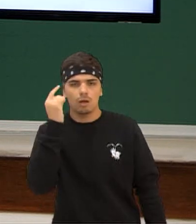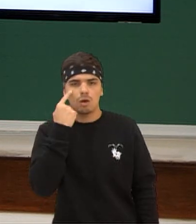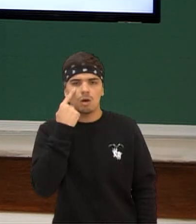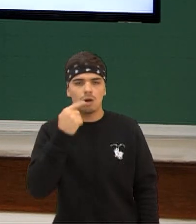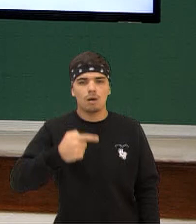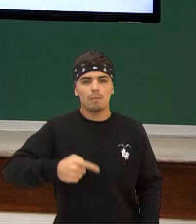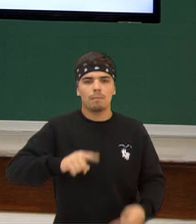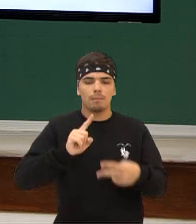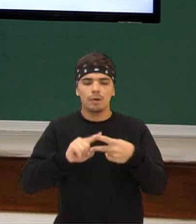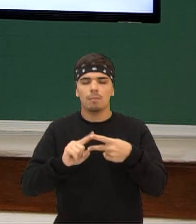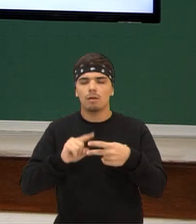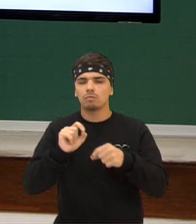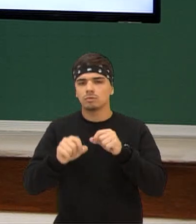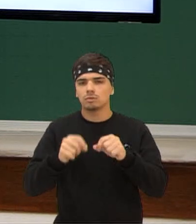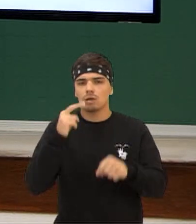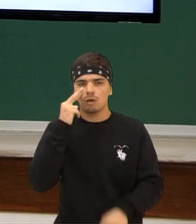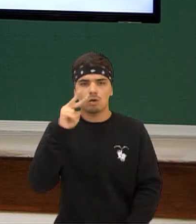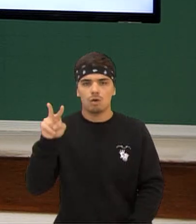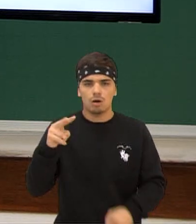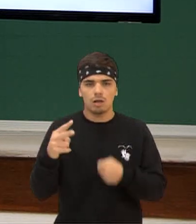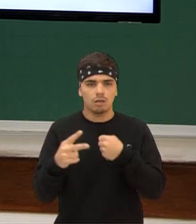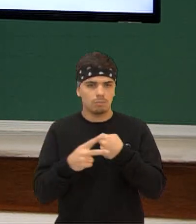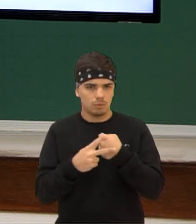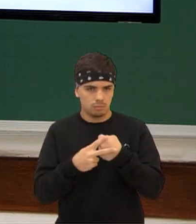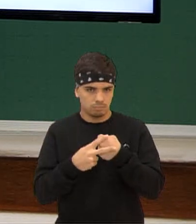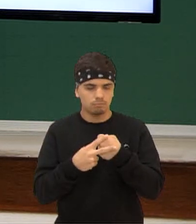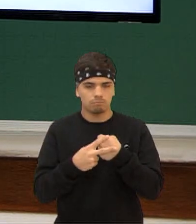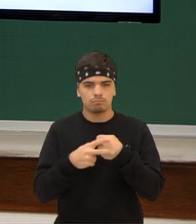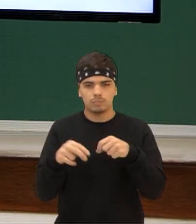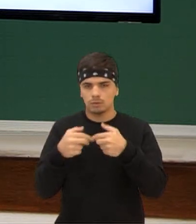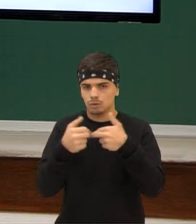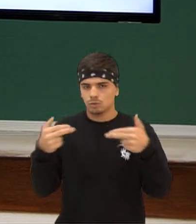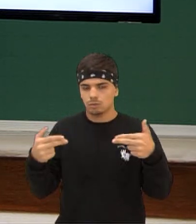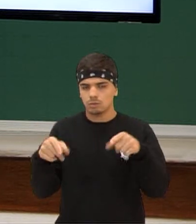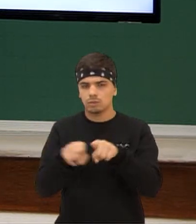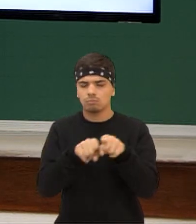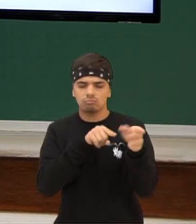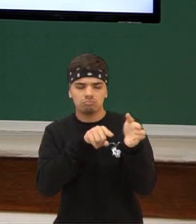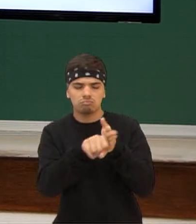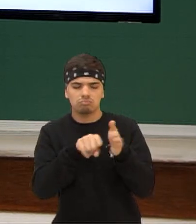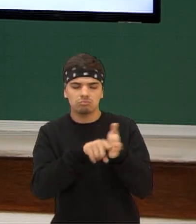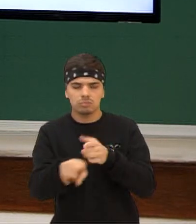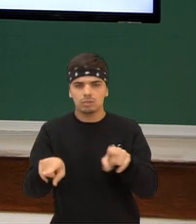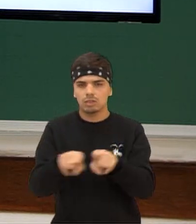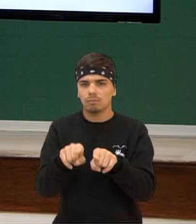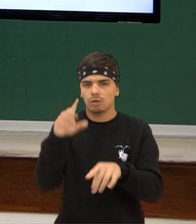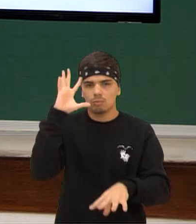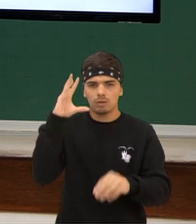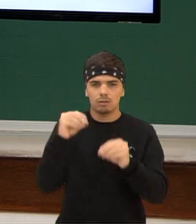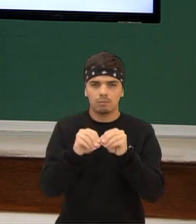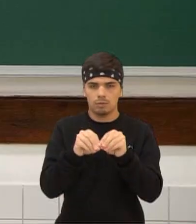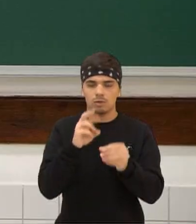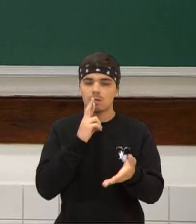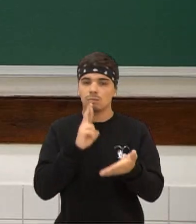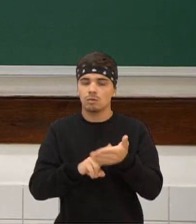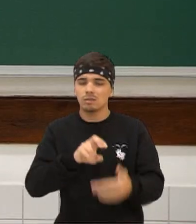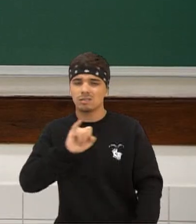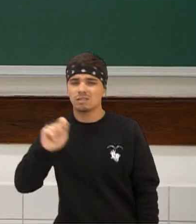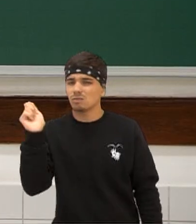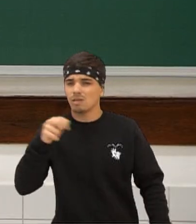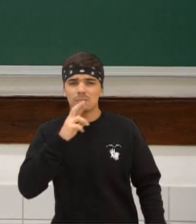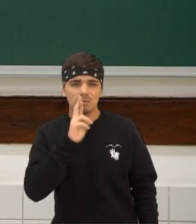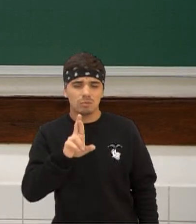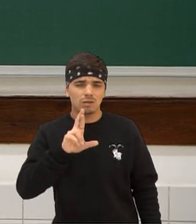primeira coisa então presta atenção nos pronomes interrogativos presta atenção entendi a pergunta e aí responde não